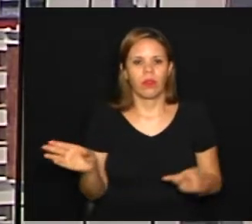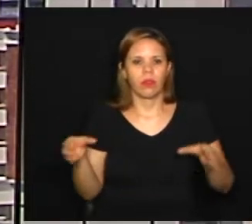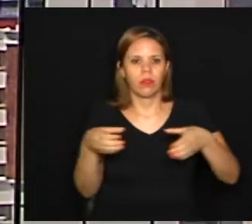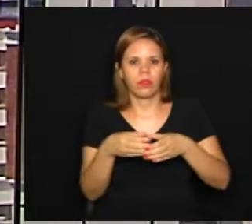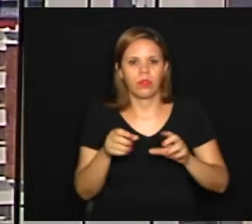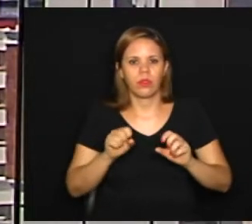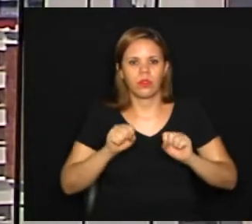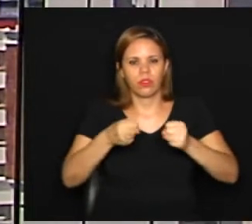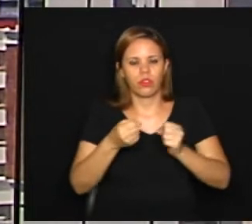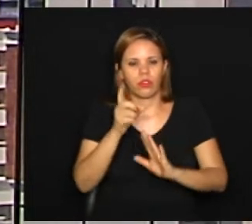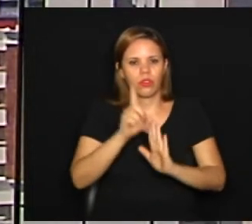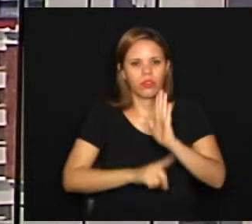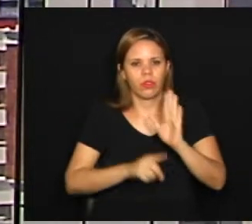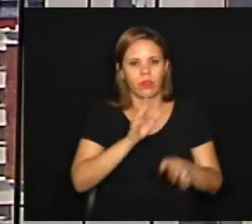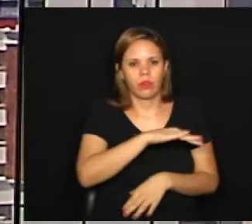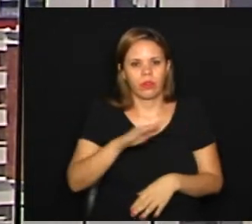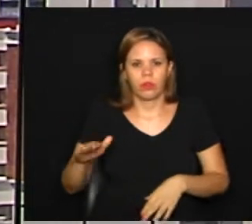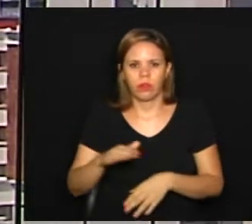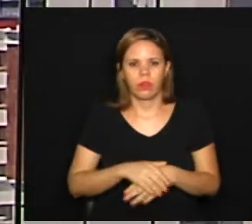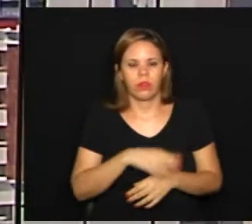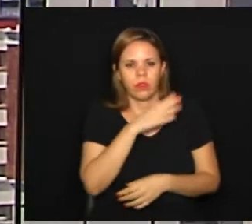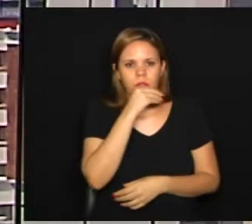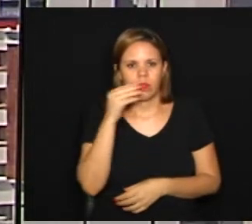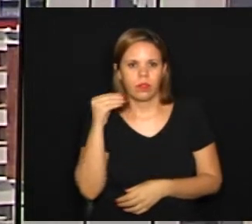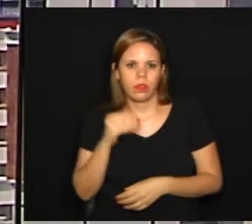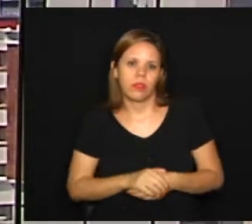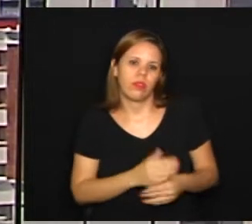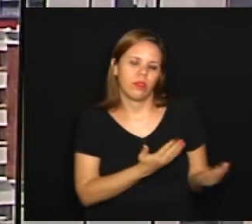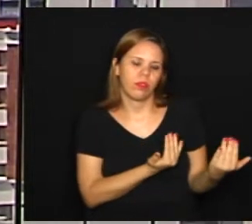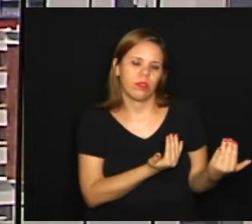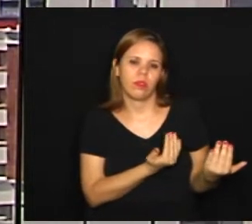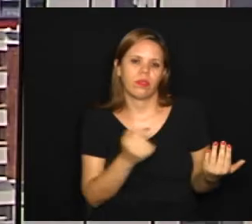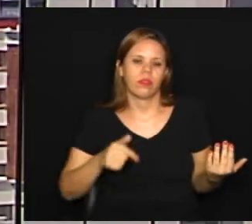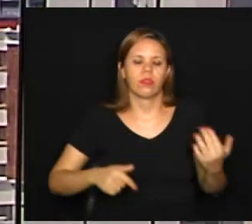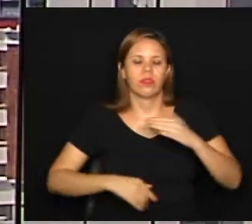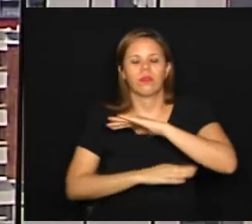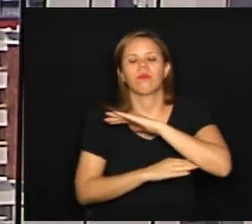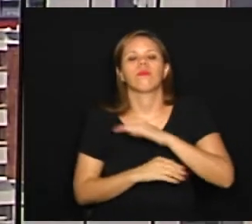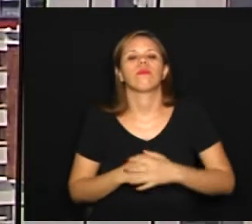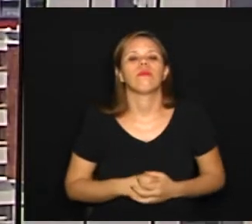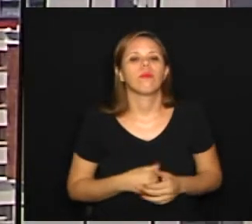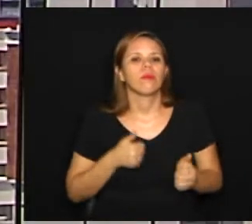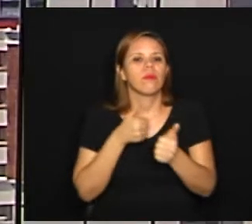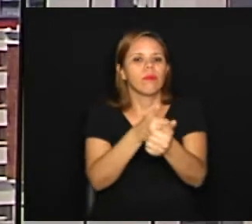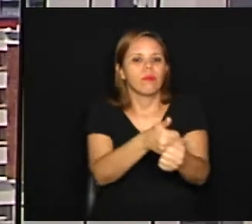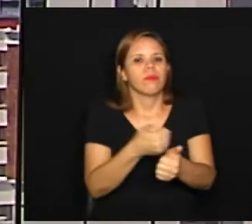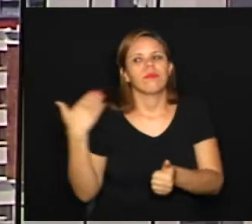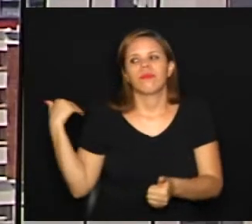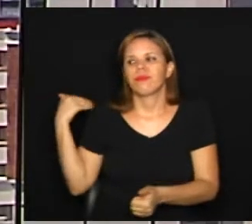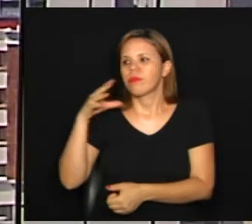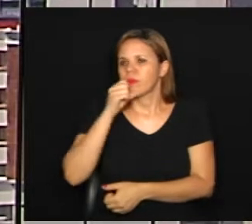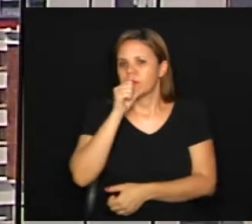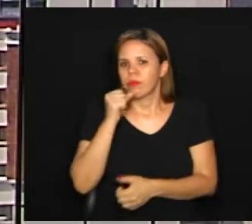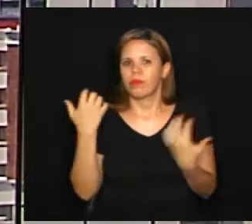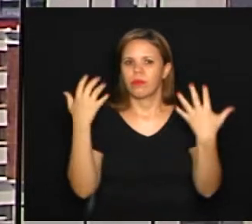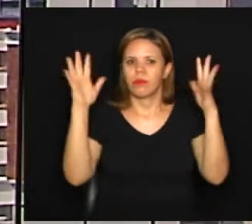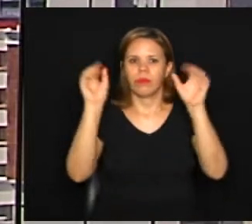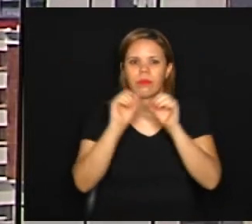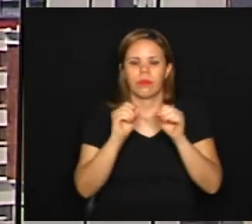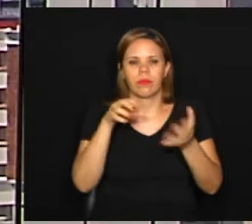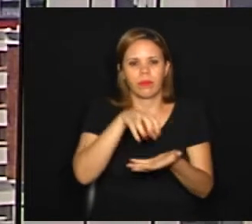de Defesa dos Direitos da Criança, do Adolescente e da Juventude aqui da Câmara, acompanhou no último sábado a inauguração